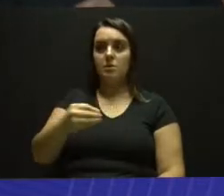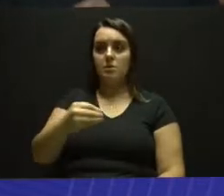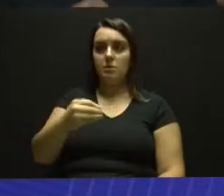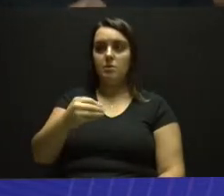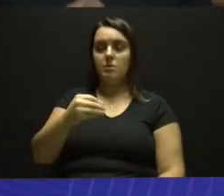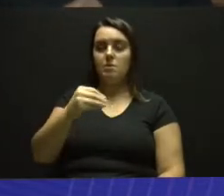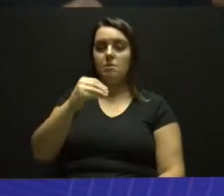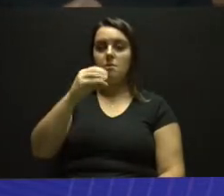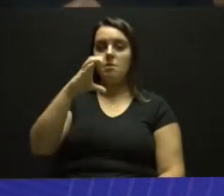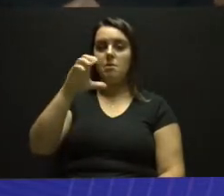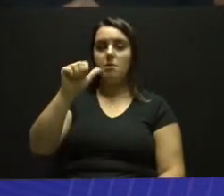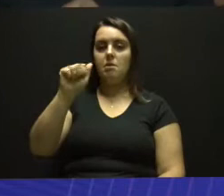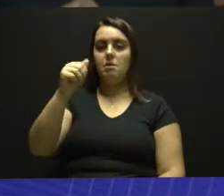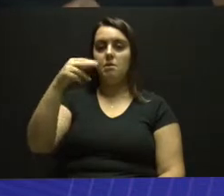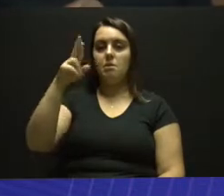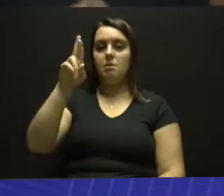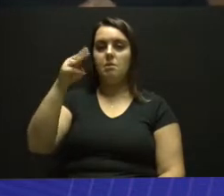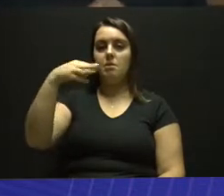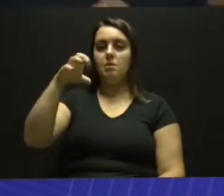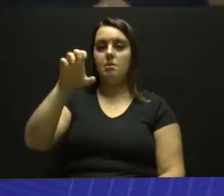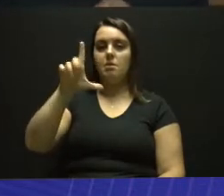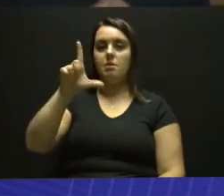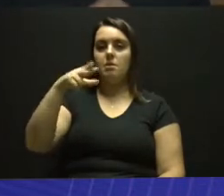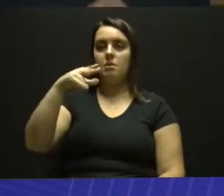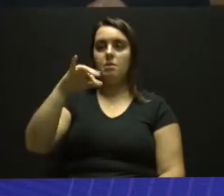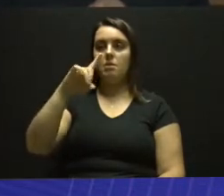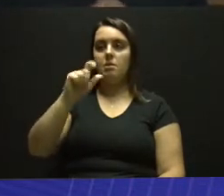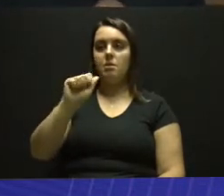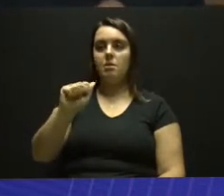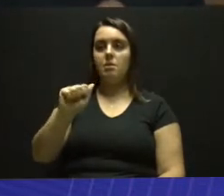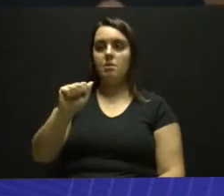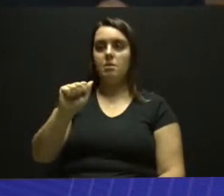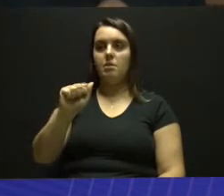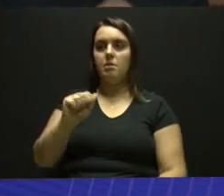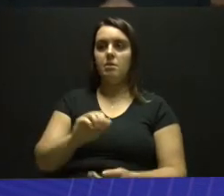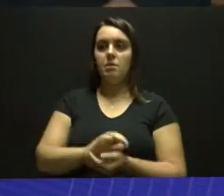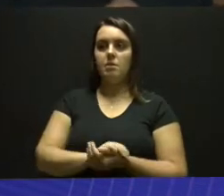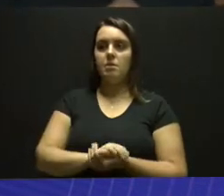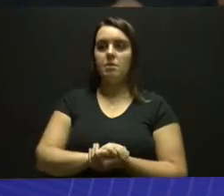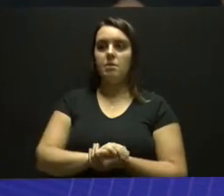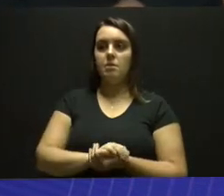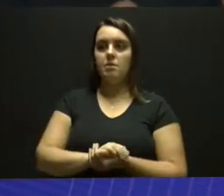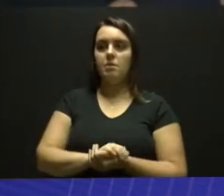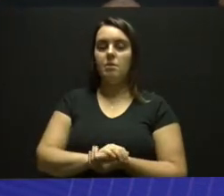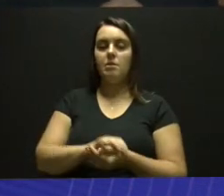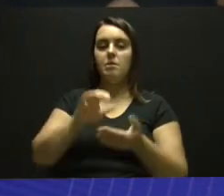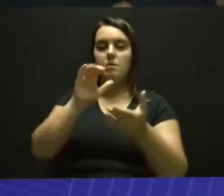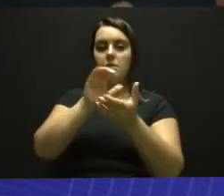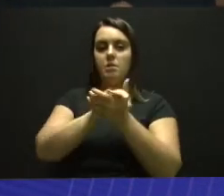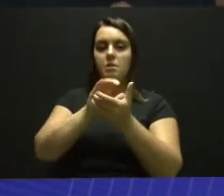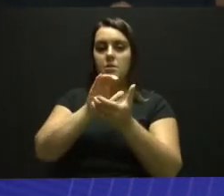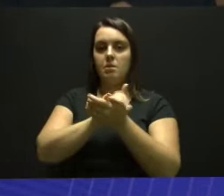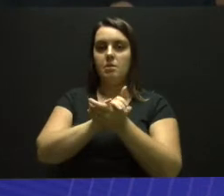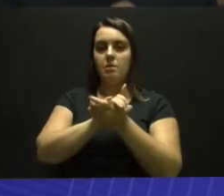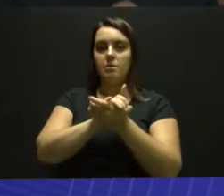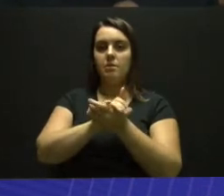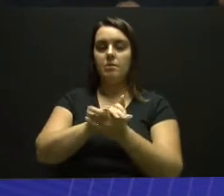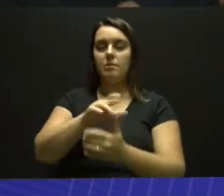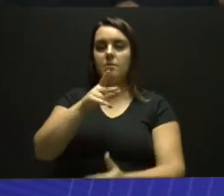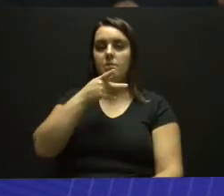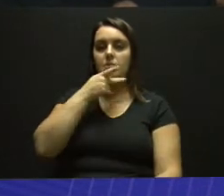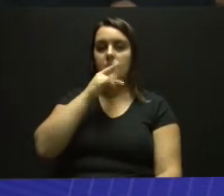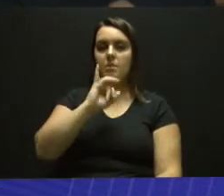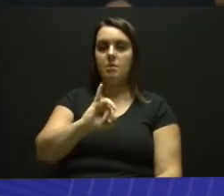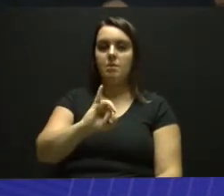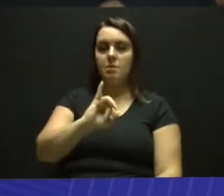de melo vicente e luís vicente casado com emília ferreira monteiro vicente e pai de isabella